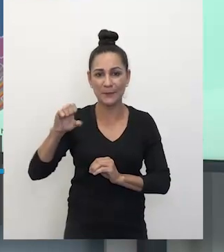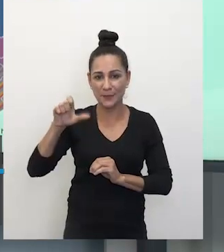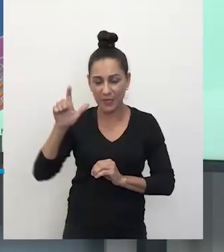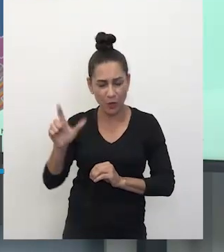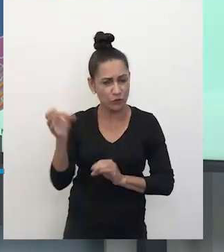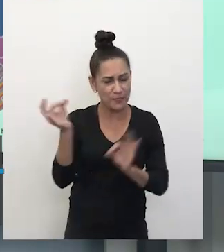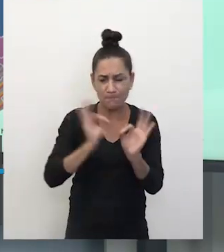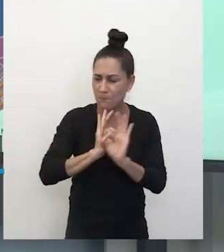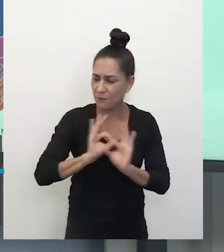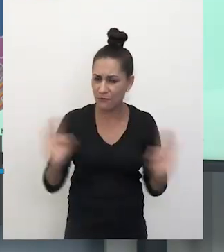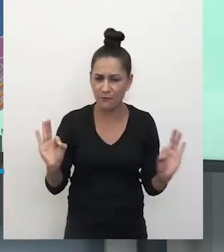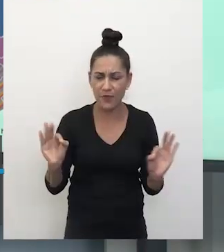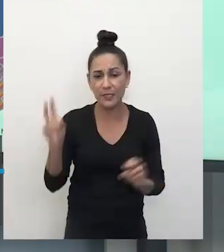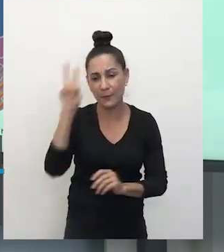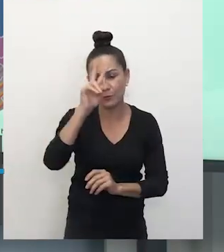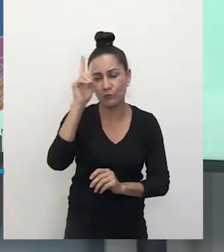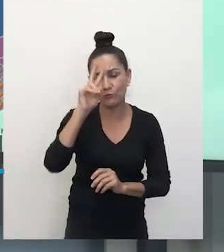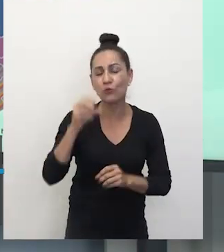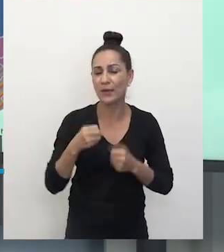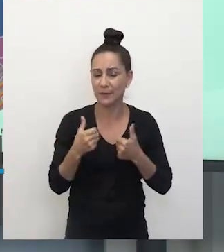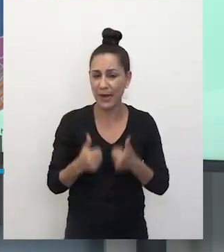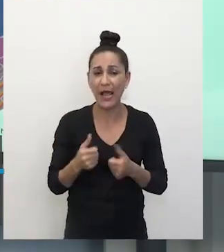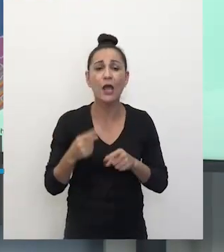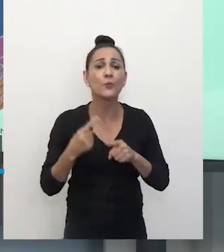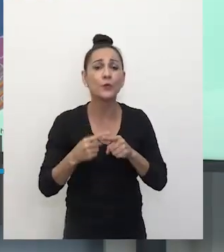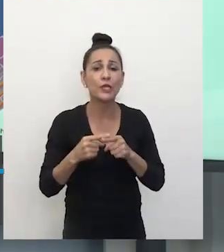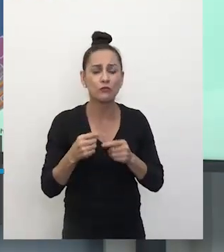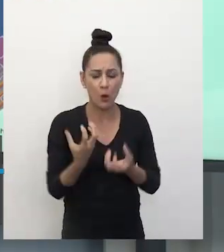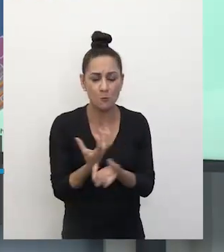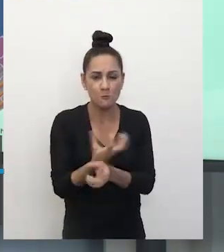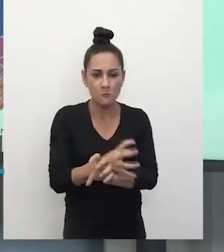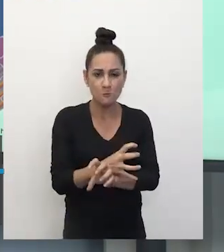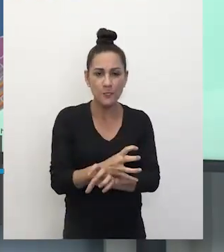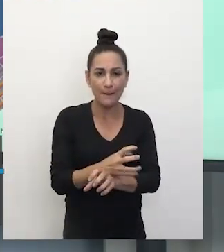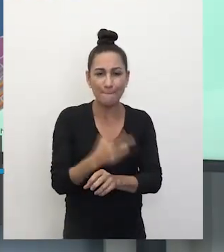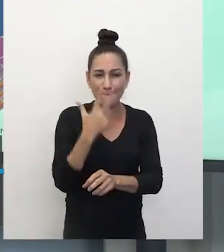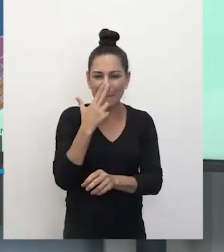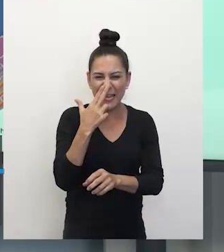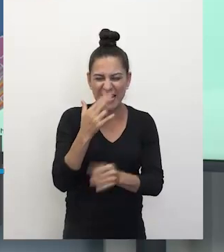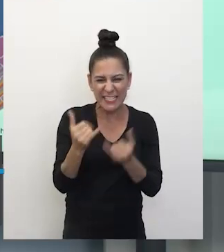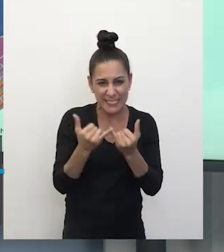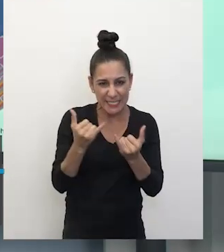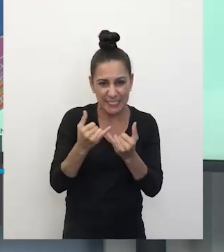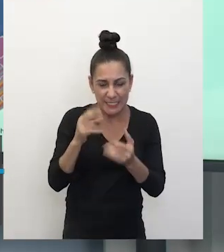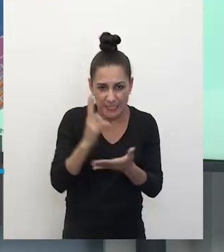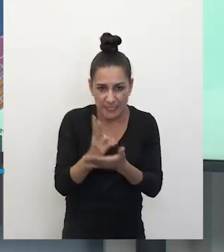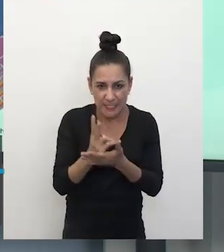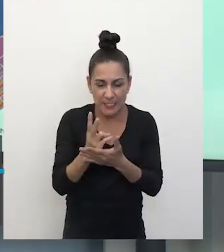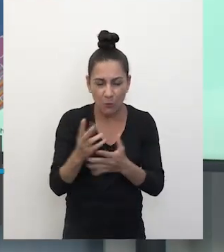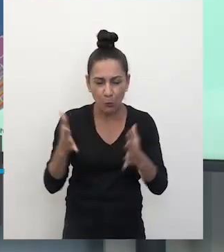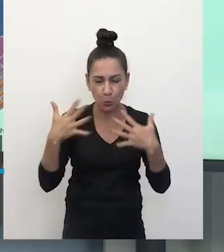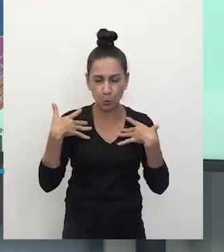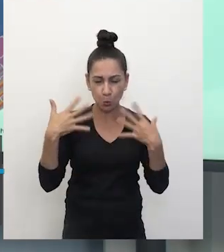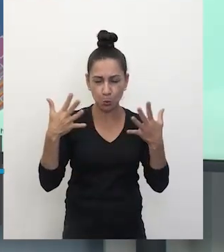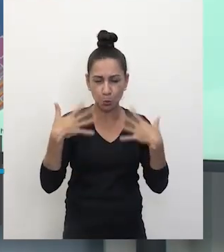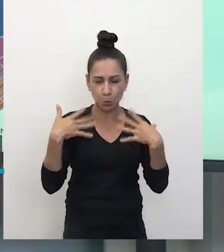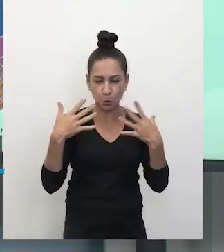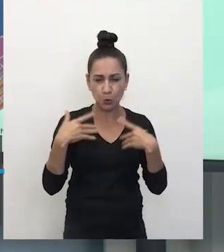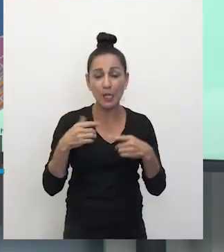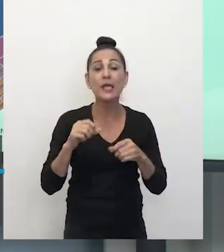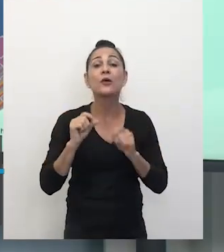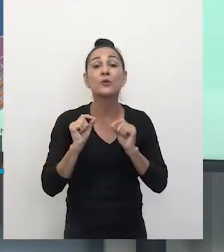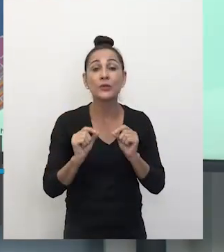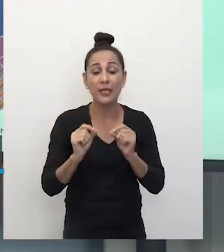tá certíssimo e é sempre bom lembrar disso né quando a gente fala em desertos a impressão que é sempre quente né então ele falou aqui ó o Saara é o maior